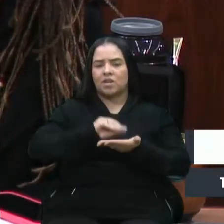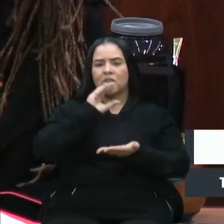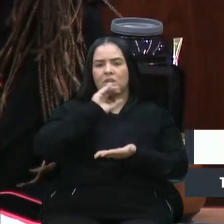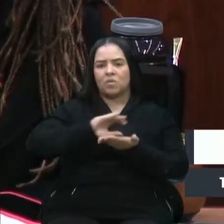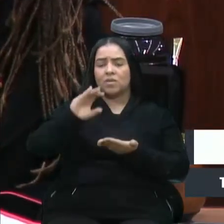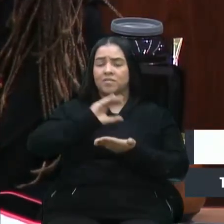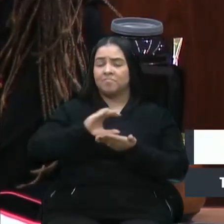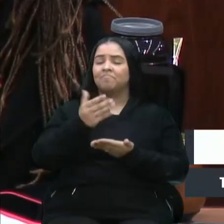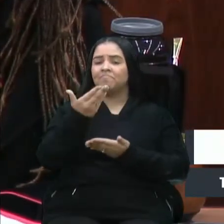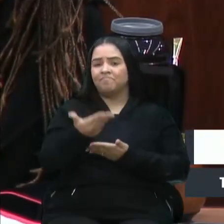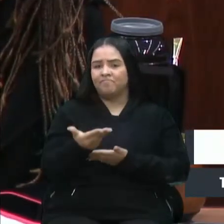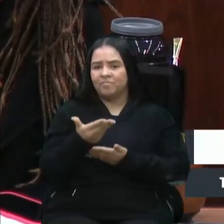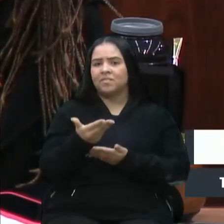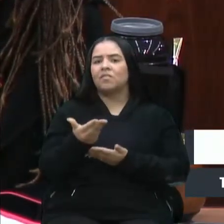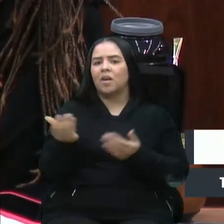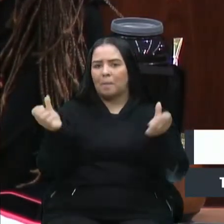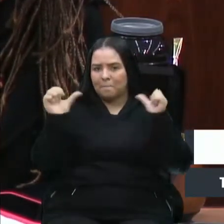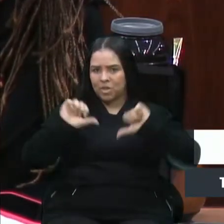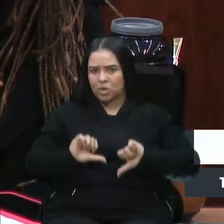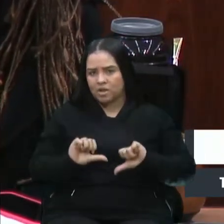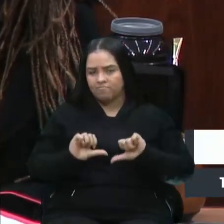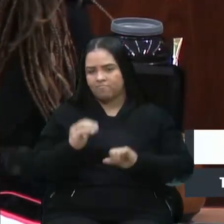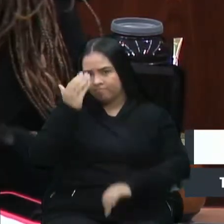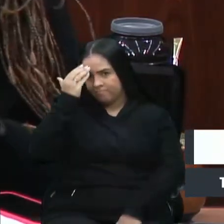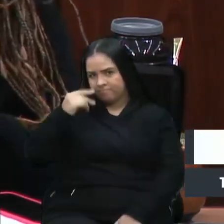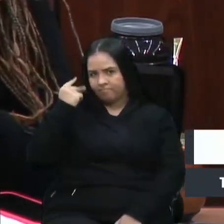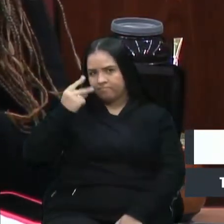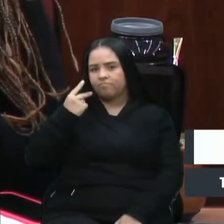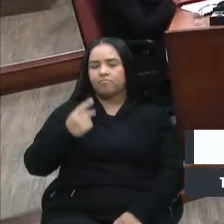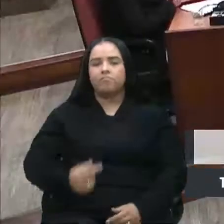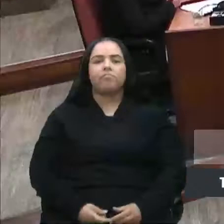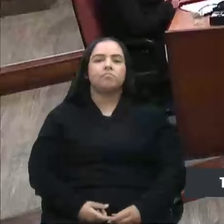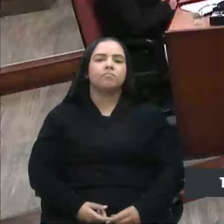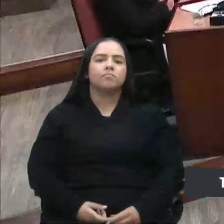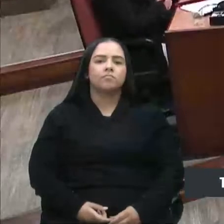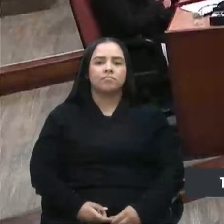essa situação Vai piorar Obrigado Vereador